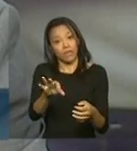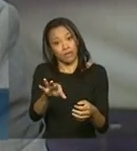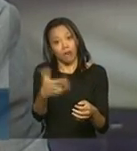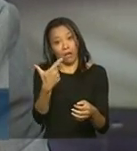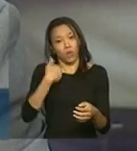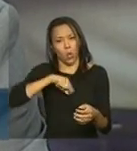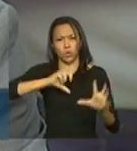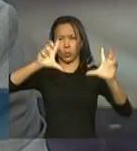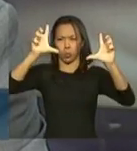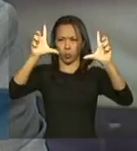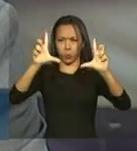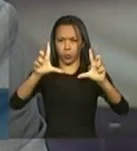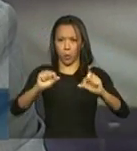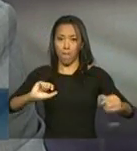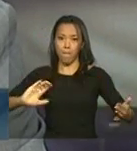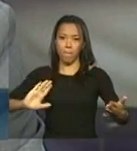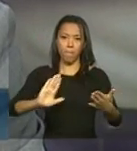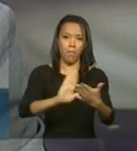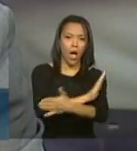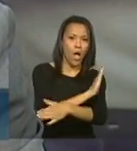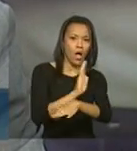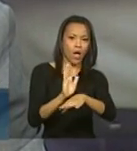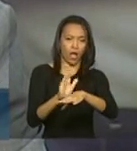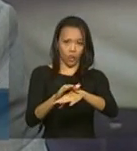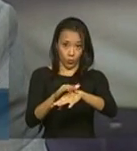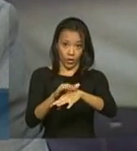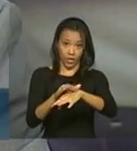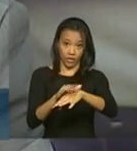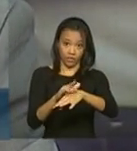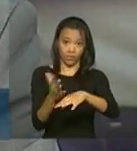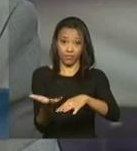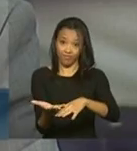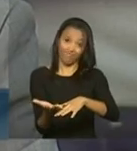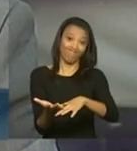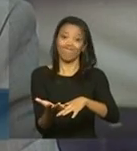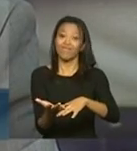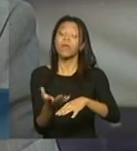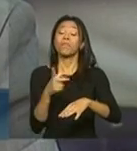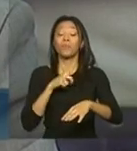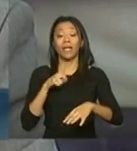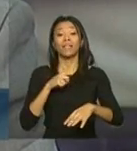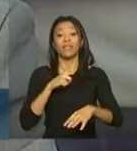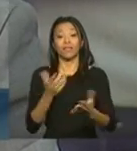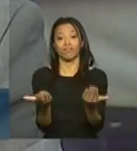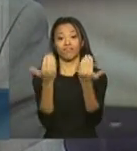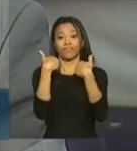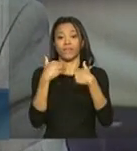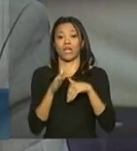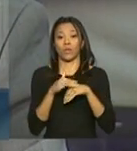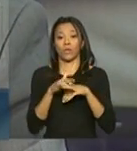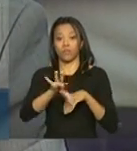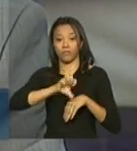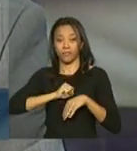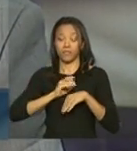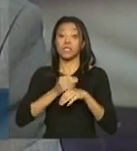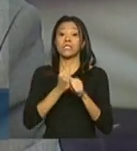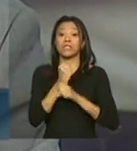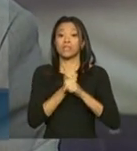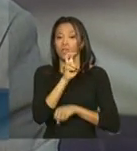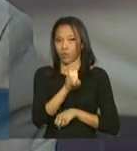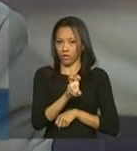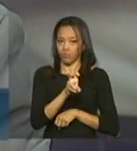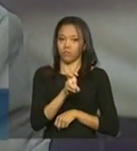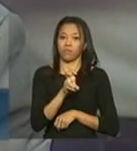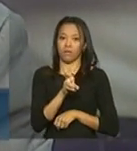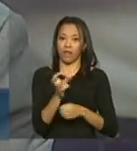a hanseníase. Certo? Até porque ela tem um período de transmissão, como eu disse, período de incubação de 5 anos. Então, precisa passar um longo período de